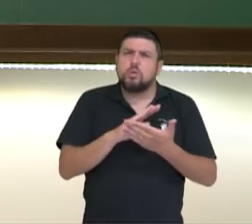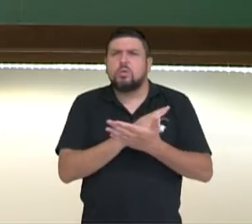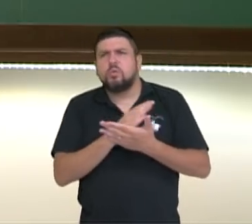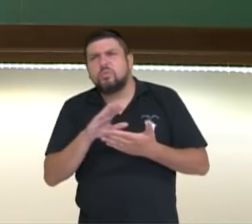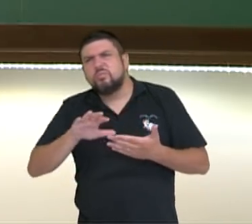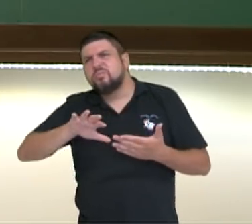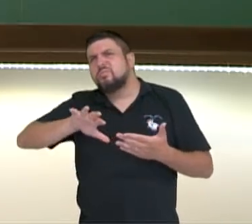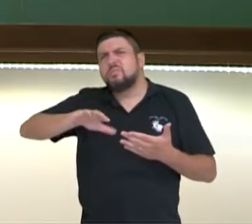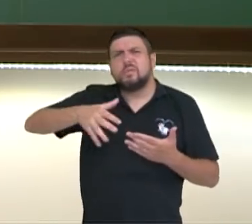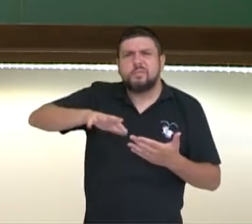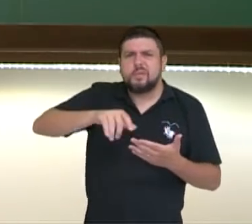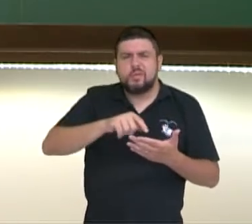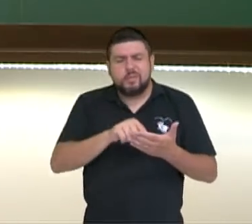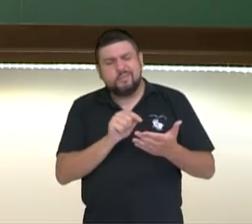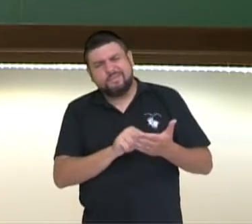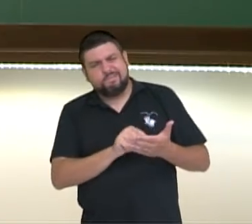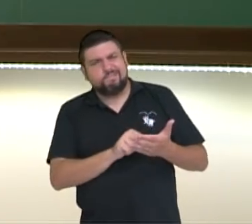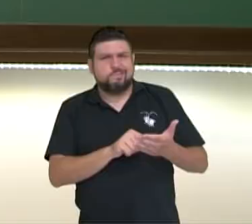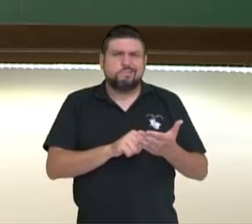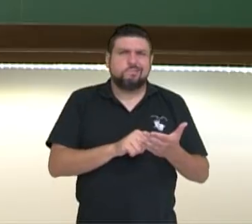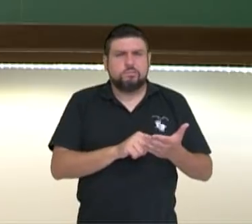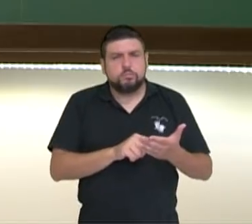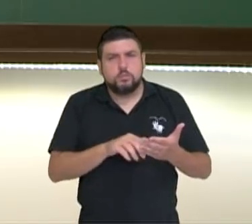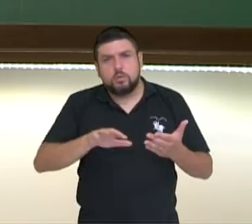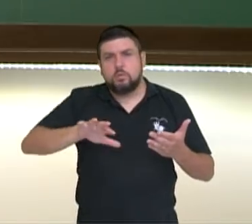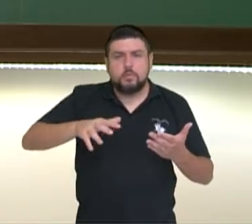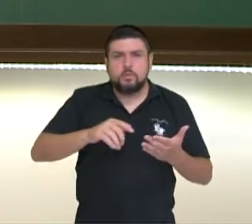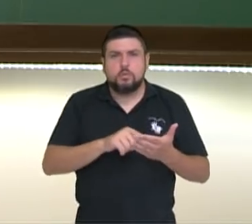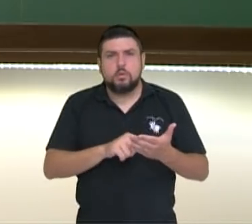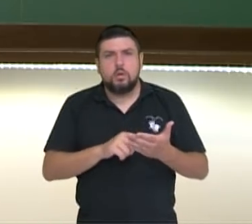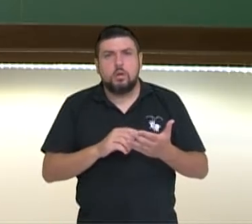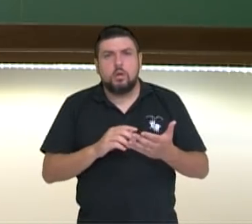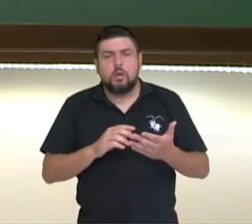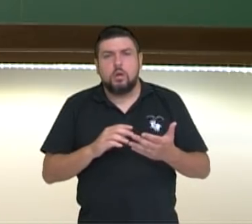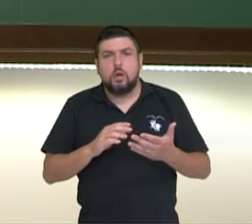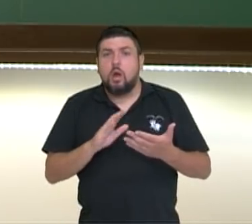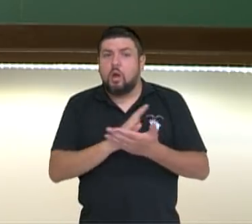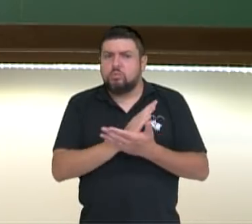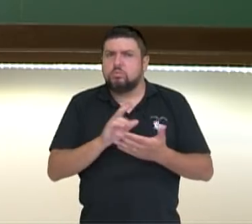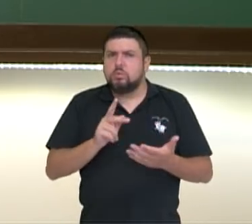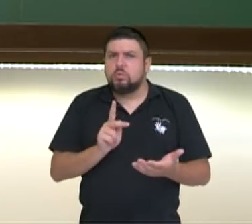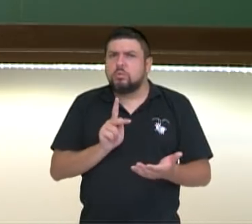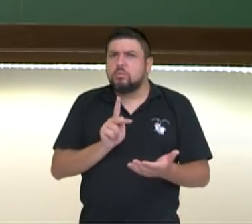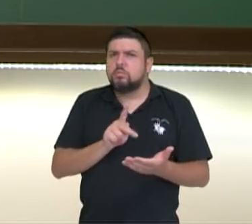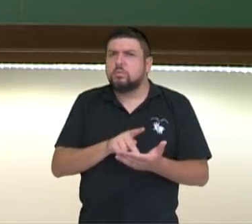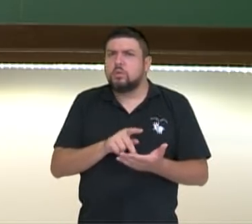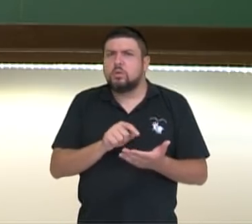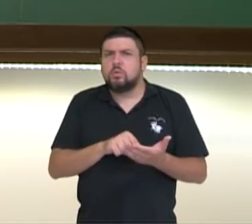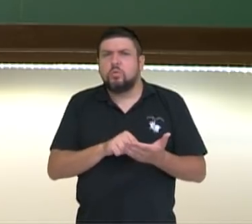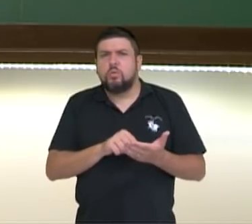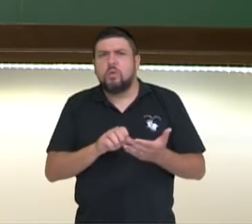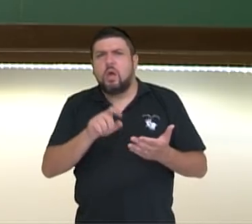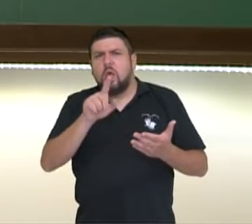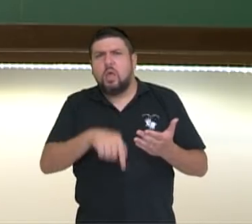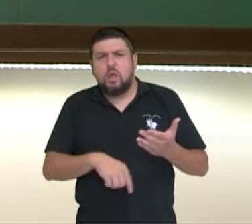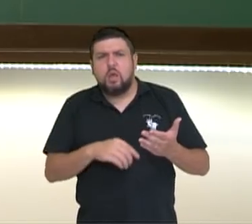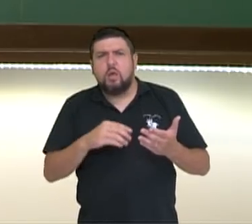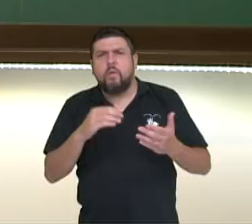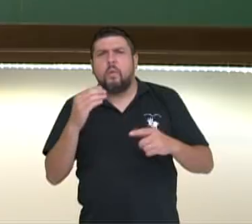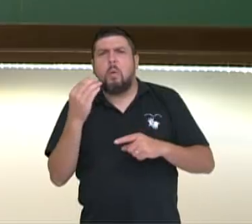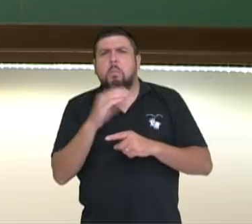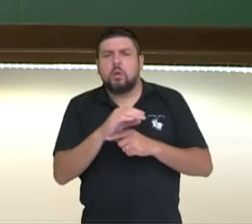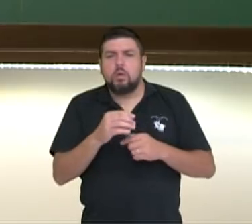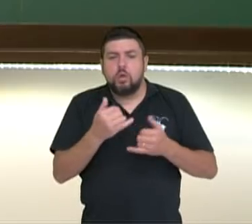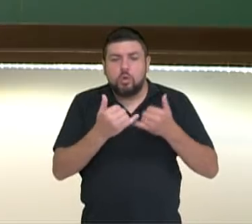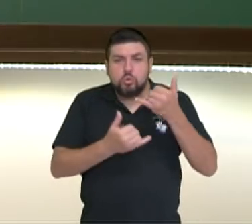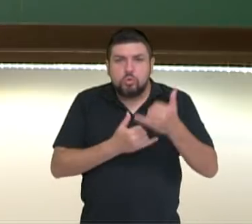com mais objetividade, outros nem tanto, né? Alguns, na verdade, são um depósito de anúncios, né? A gente quase